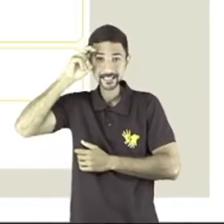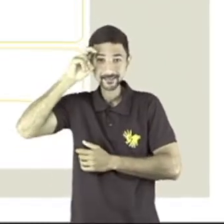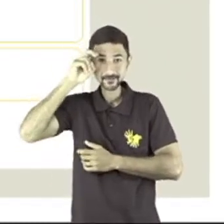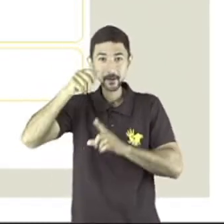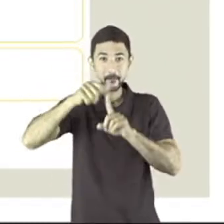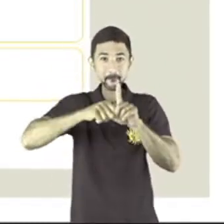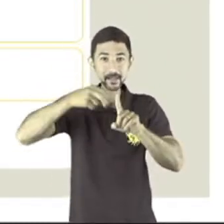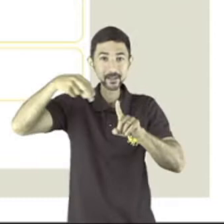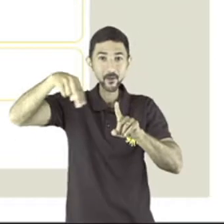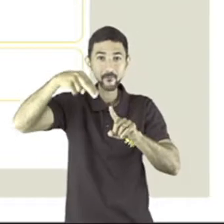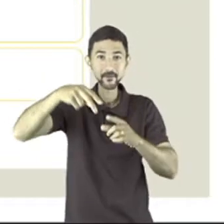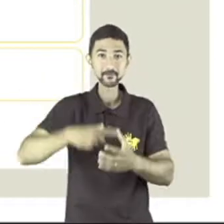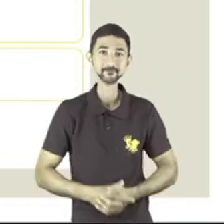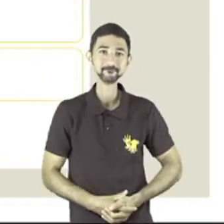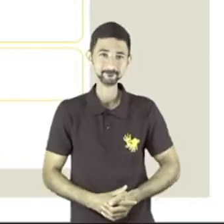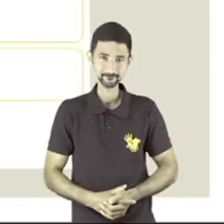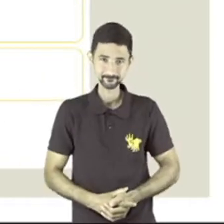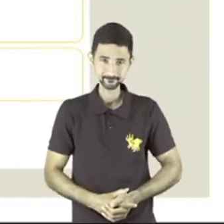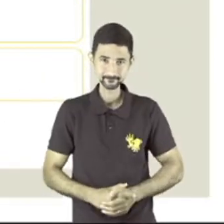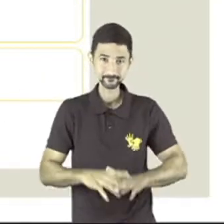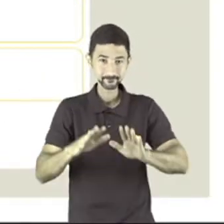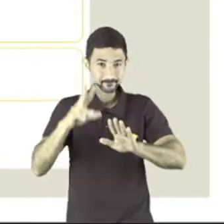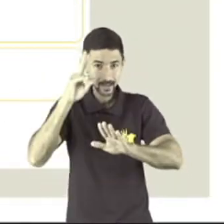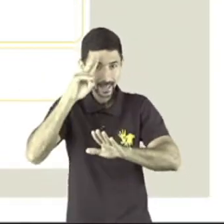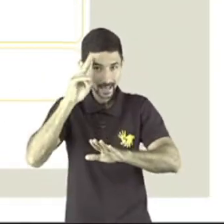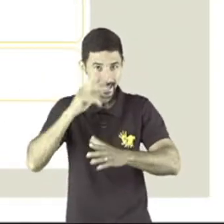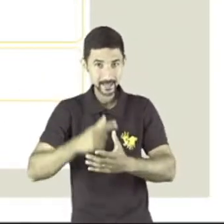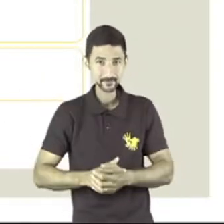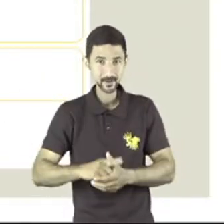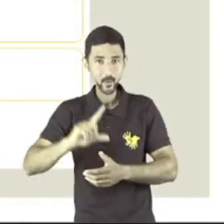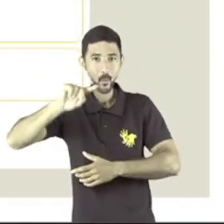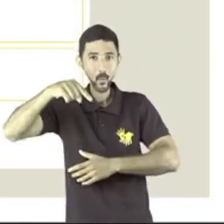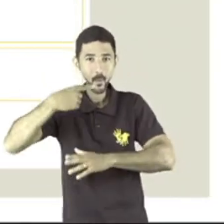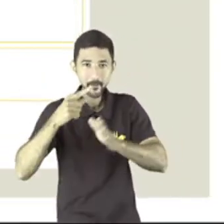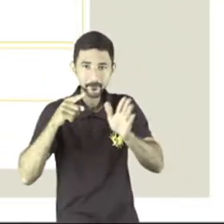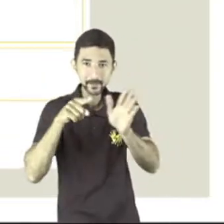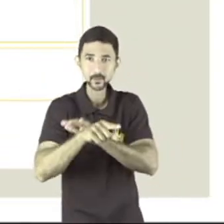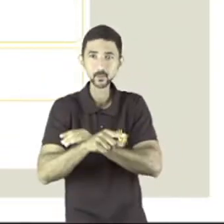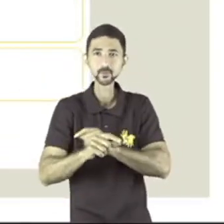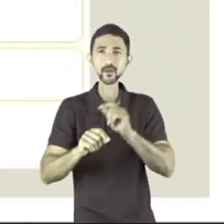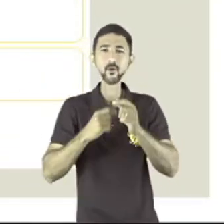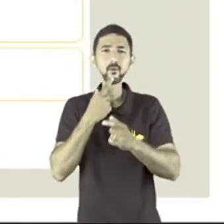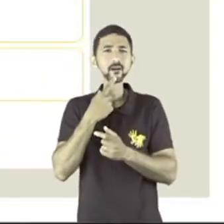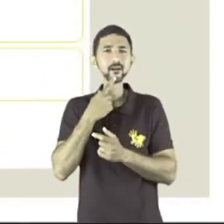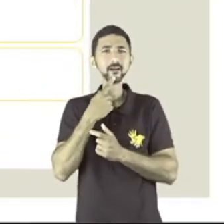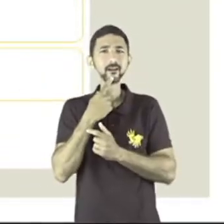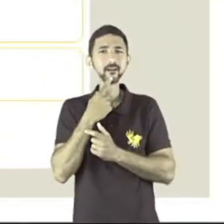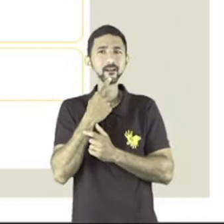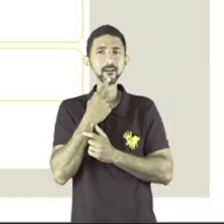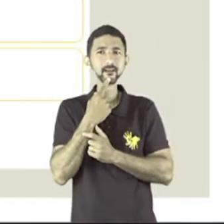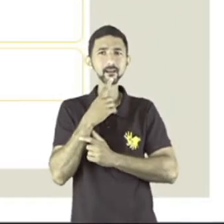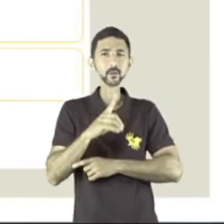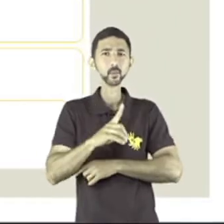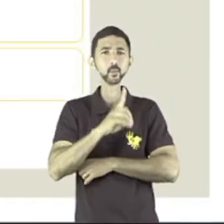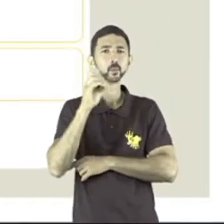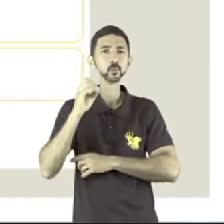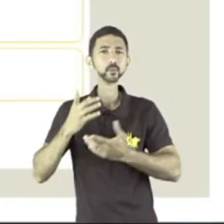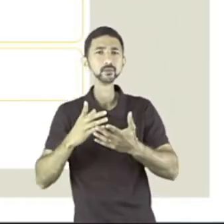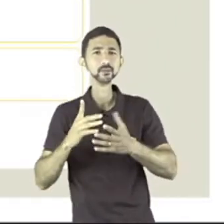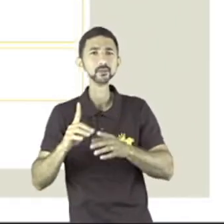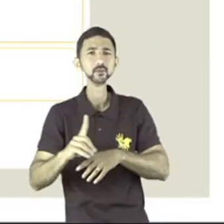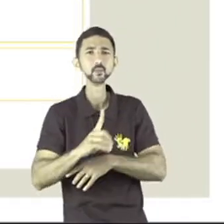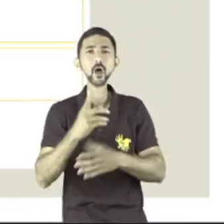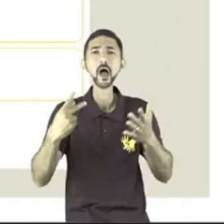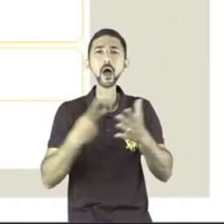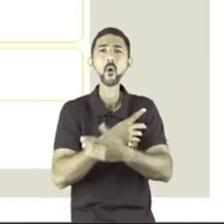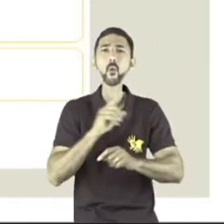de novembro. E, lembrando, outra pergunta também. O que foi comemorado aqui